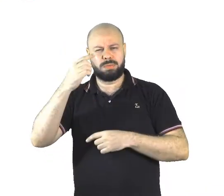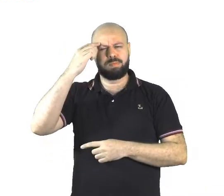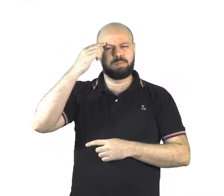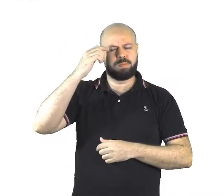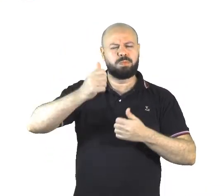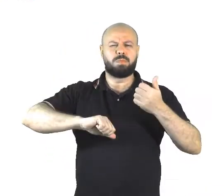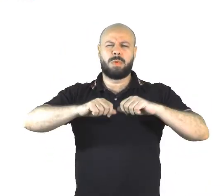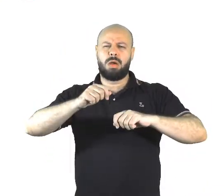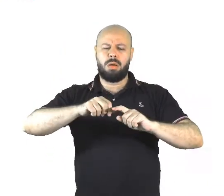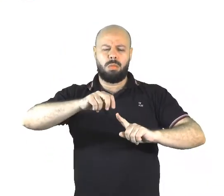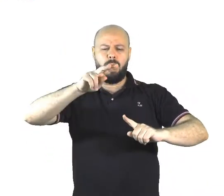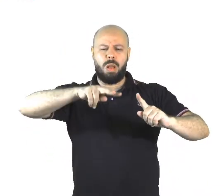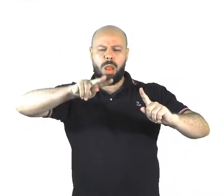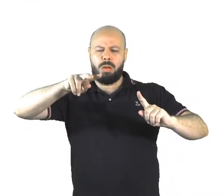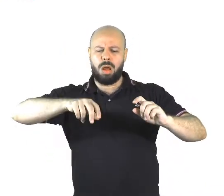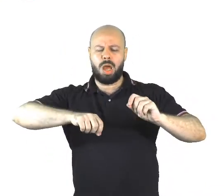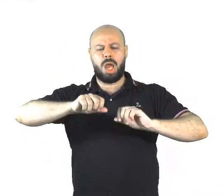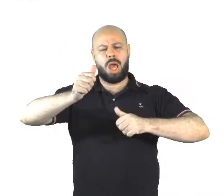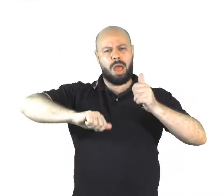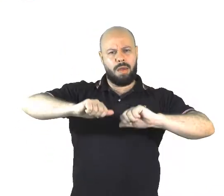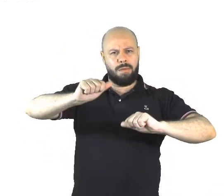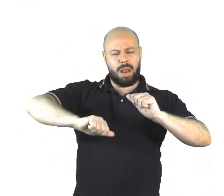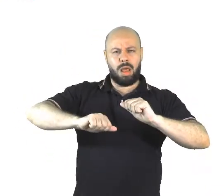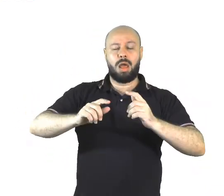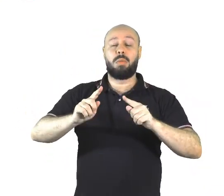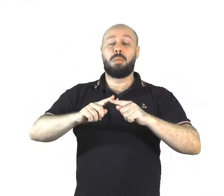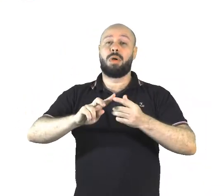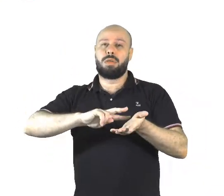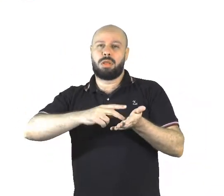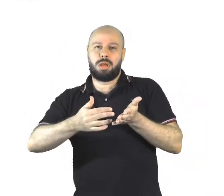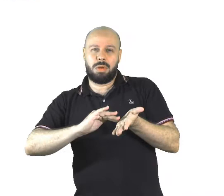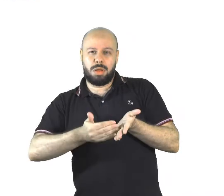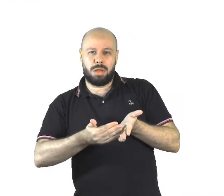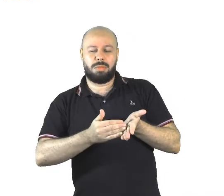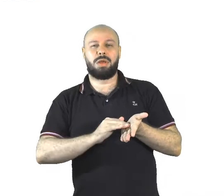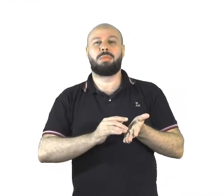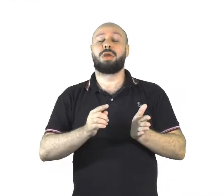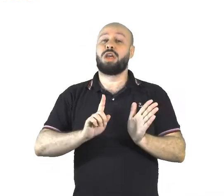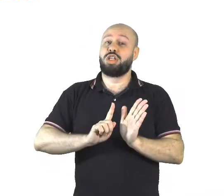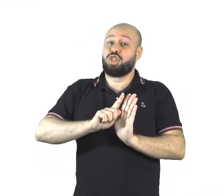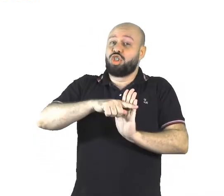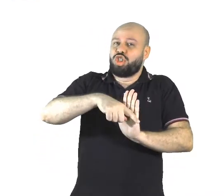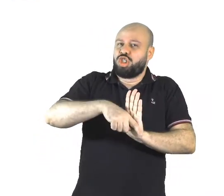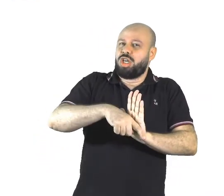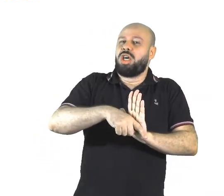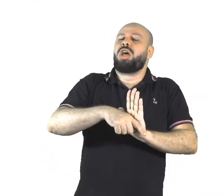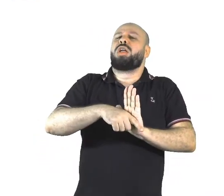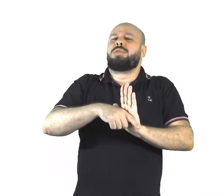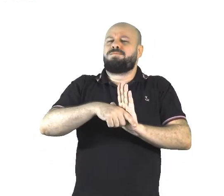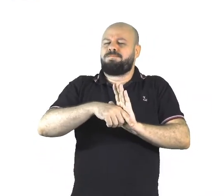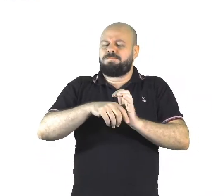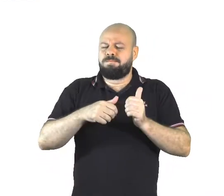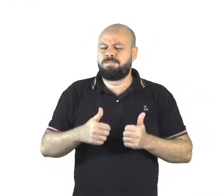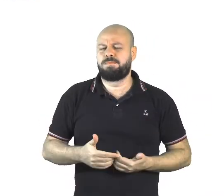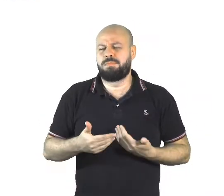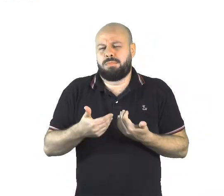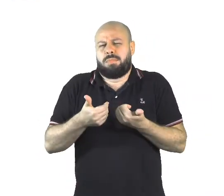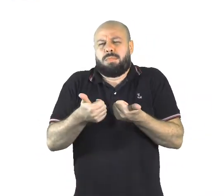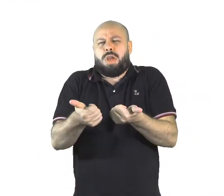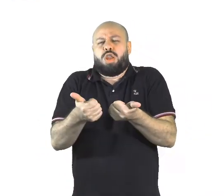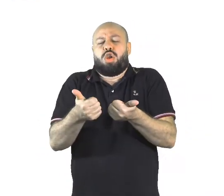e interpretação. Características pelas quais são os gêneros mais adequados para apresentar